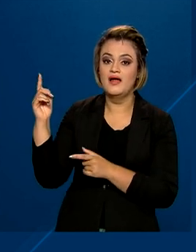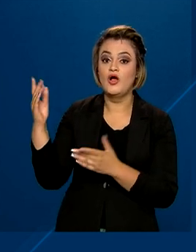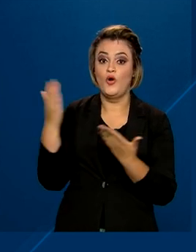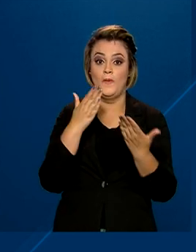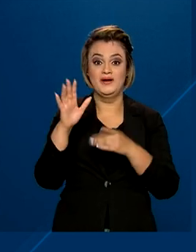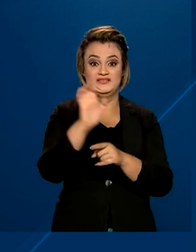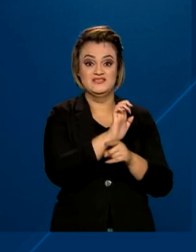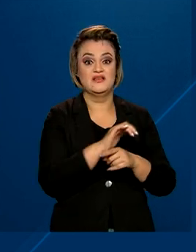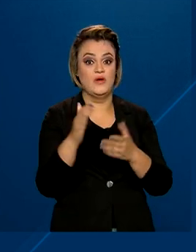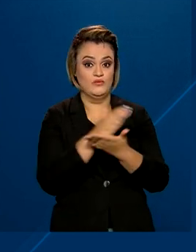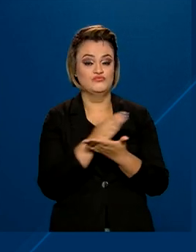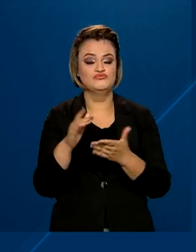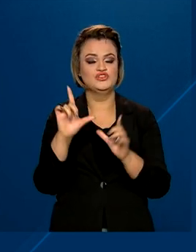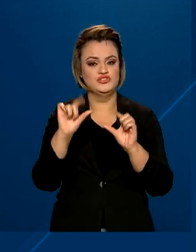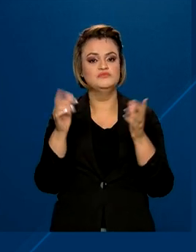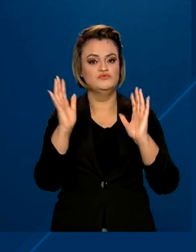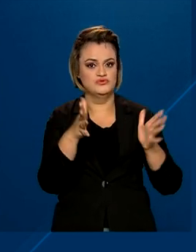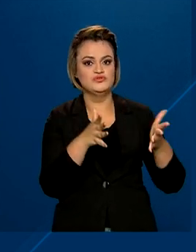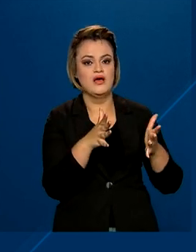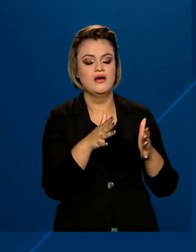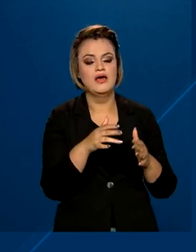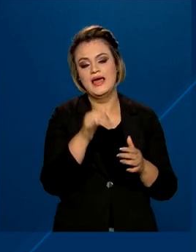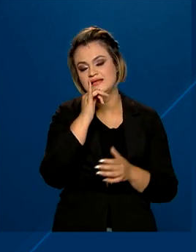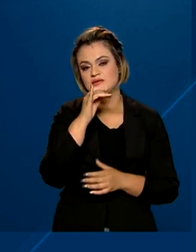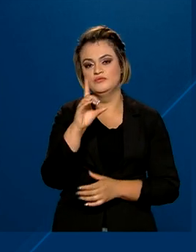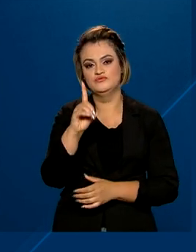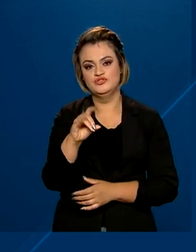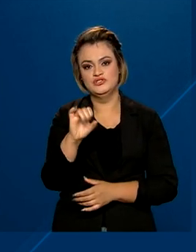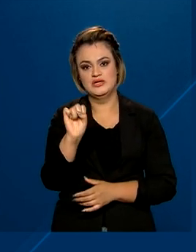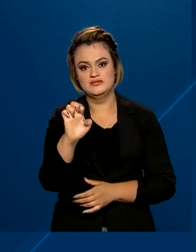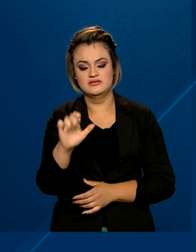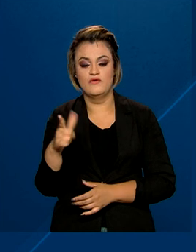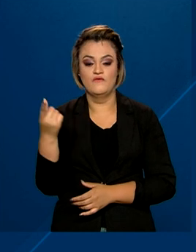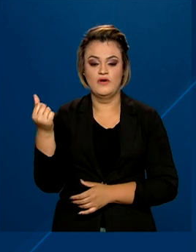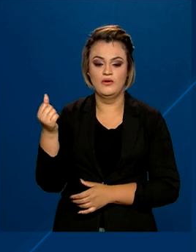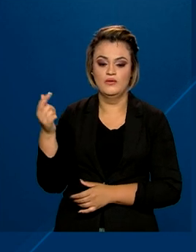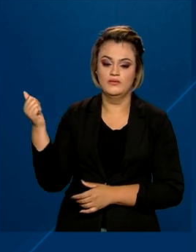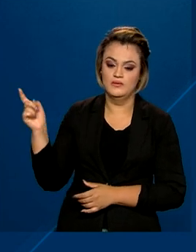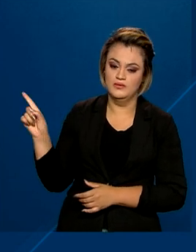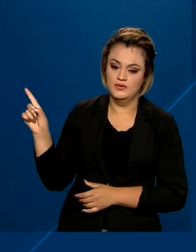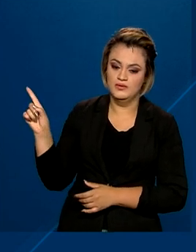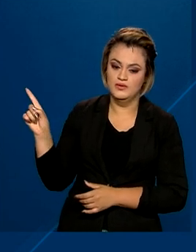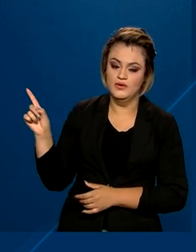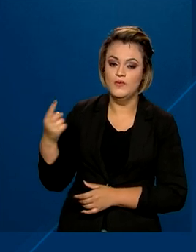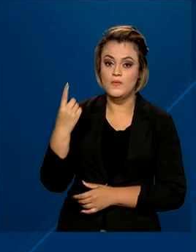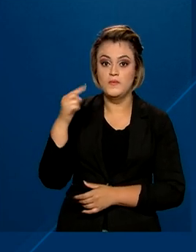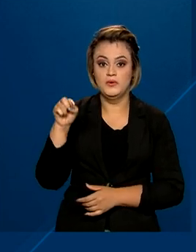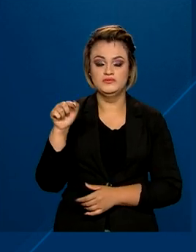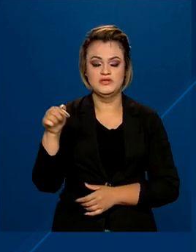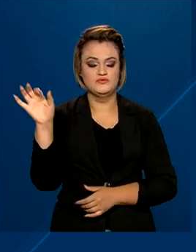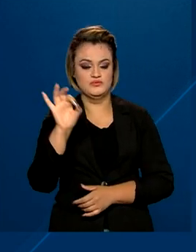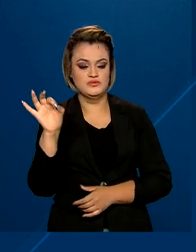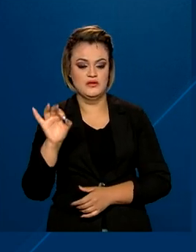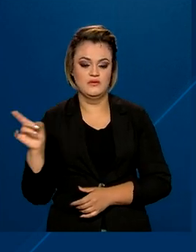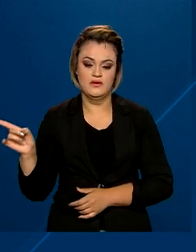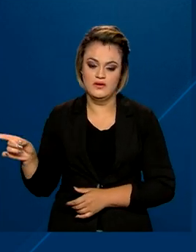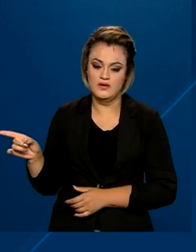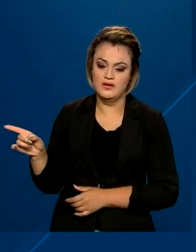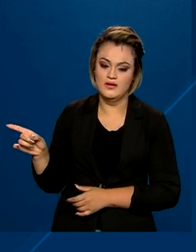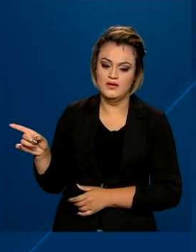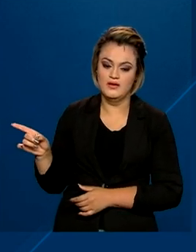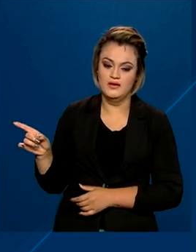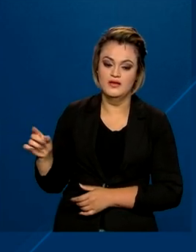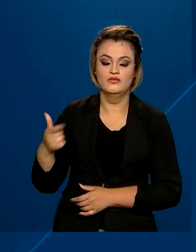dos 18%. Com isso, no caso do diesel, o preço deve cair 1,7% e o gás de cozinha